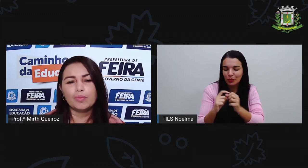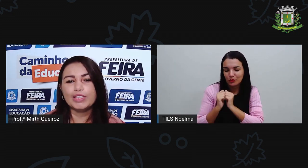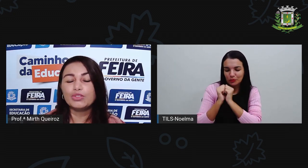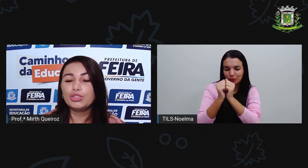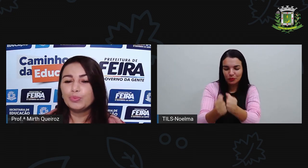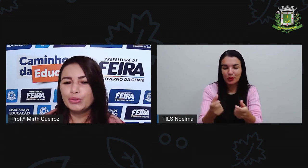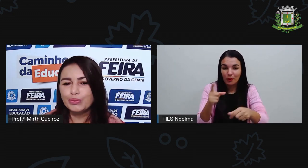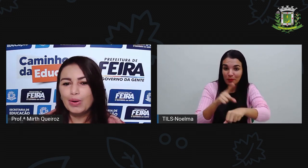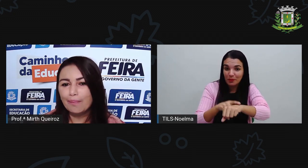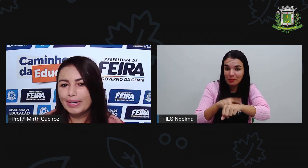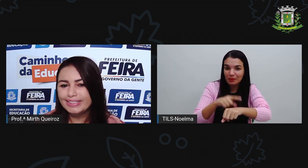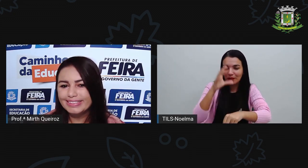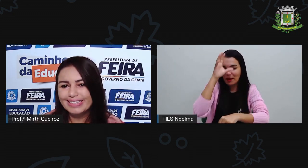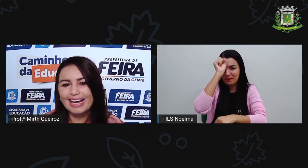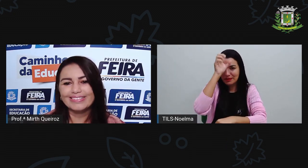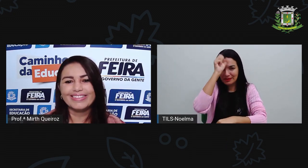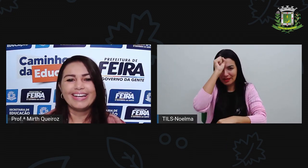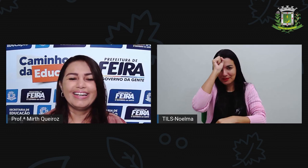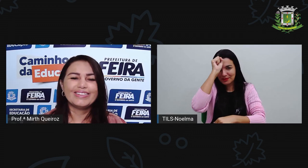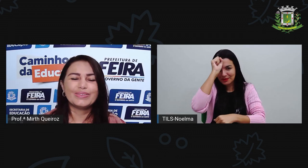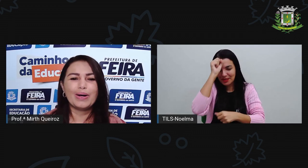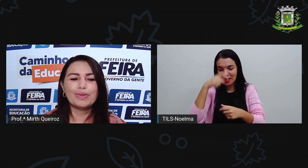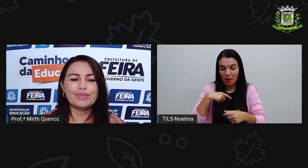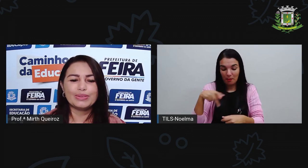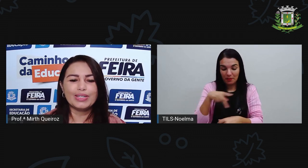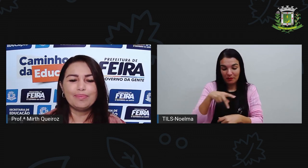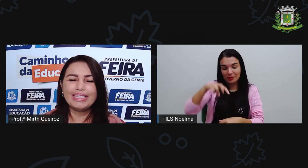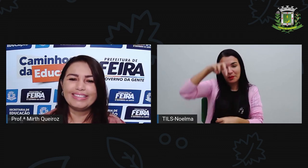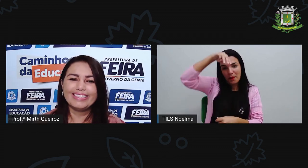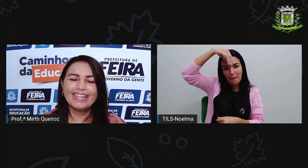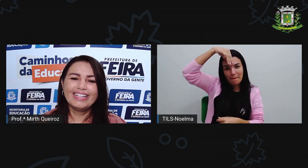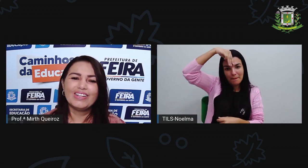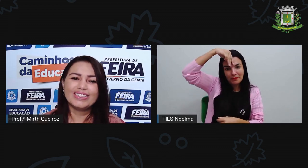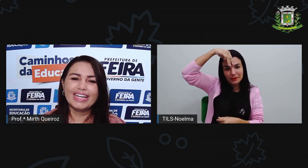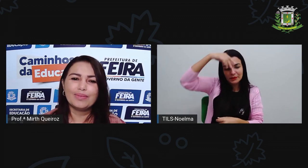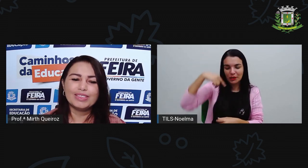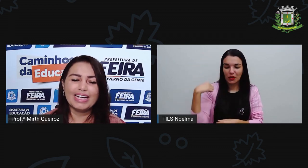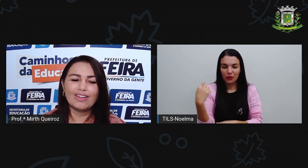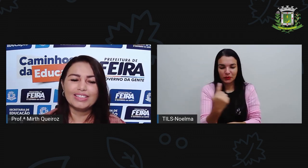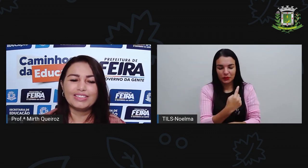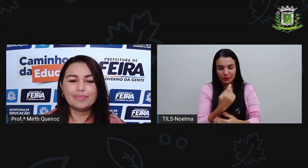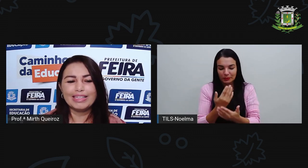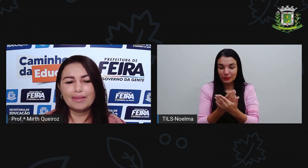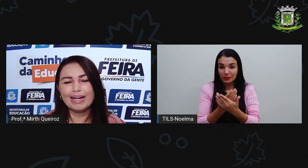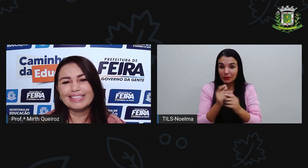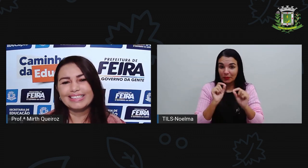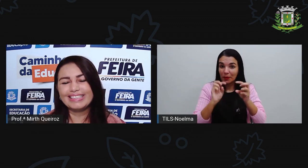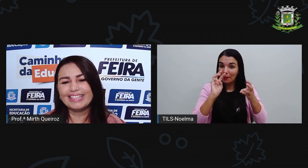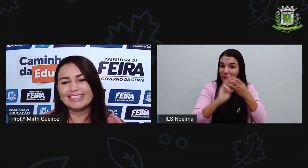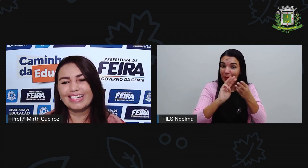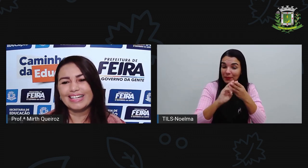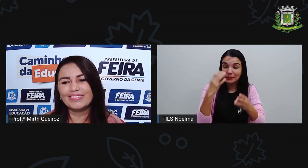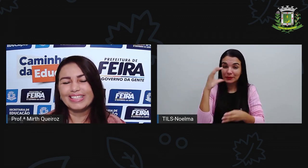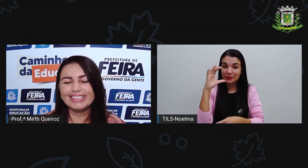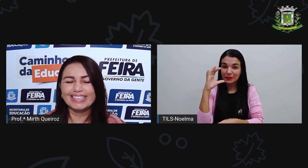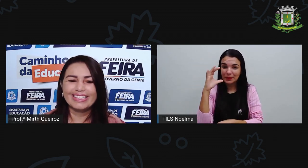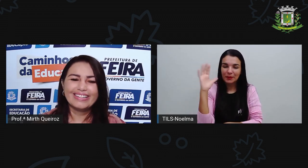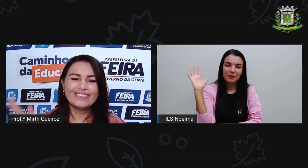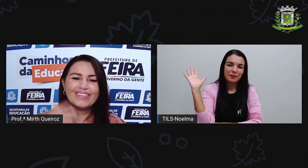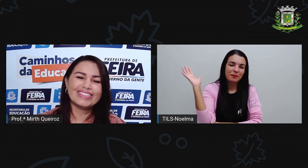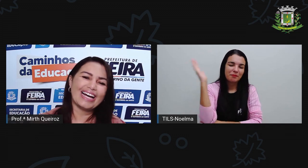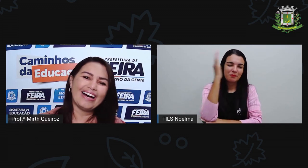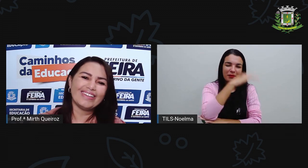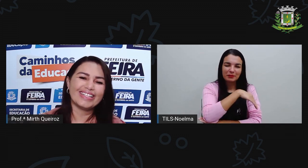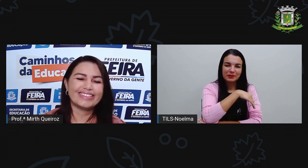mais um momento de muito aprendizado. Eu sou a professora Mirth, e nós teremos aulas de matemática e ciências da natureza.